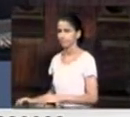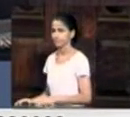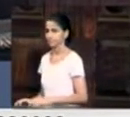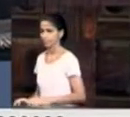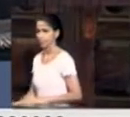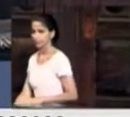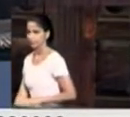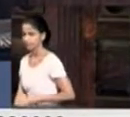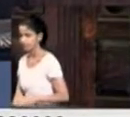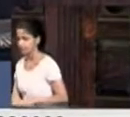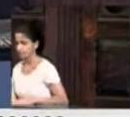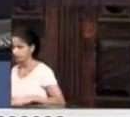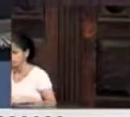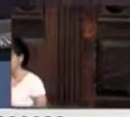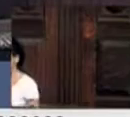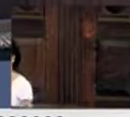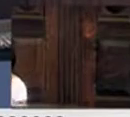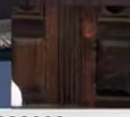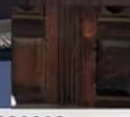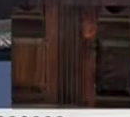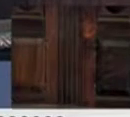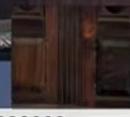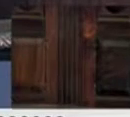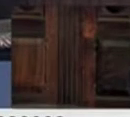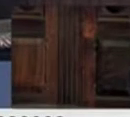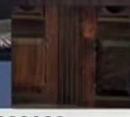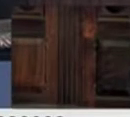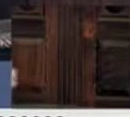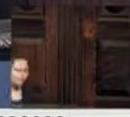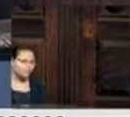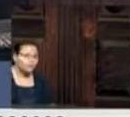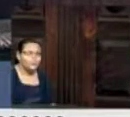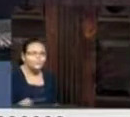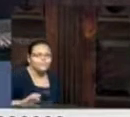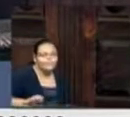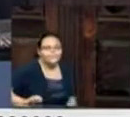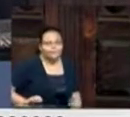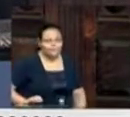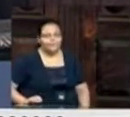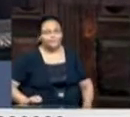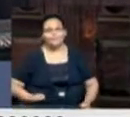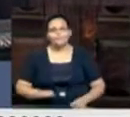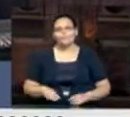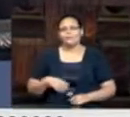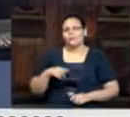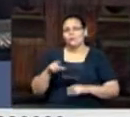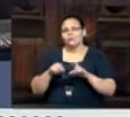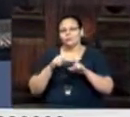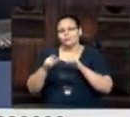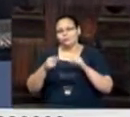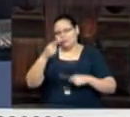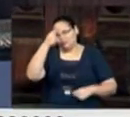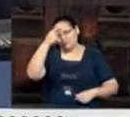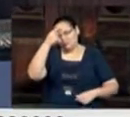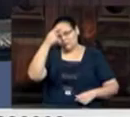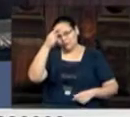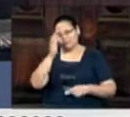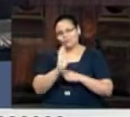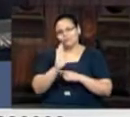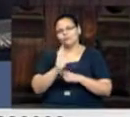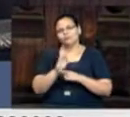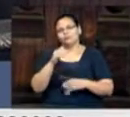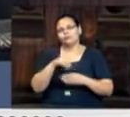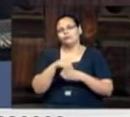uma escolha que é da consciência dos defensores e defensoras, mas eu quero fazer votos que André Castro, que é chapa